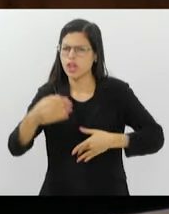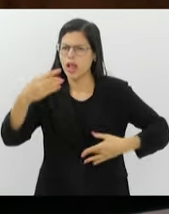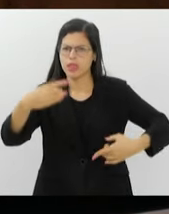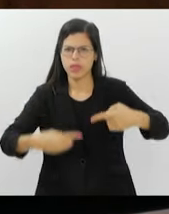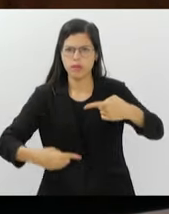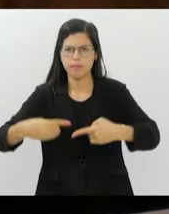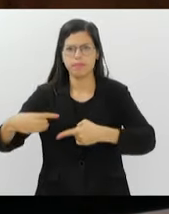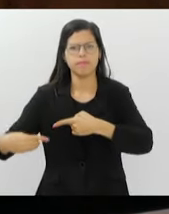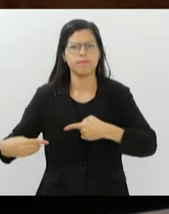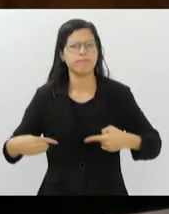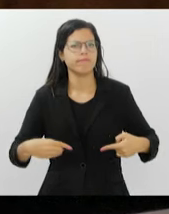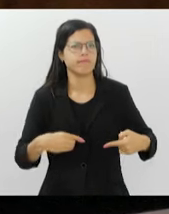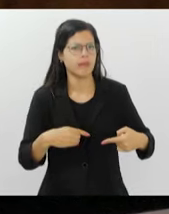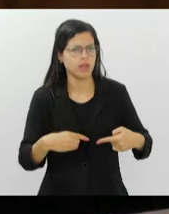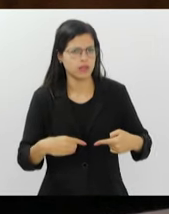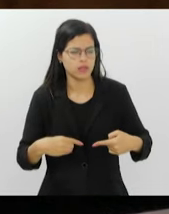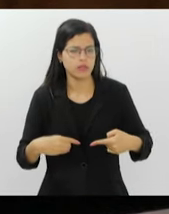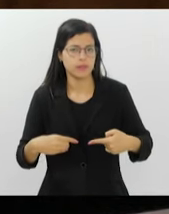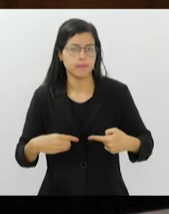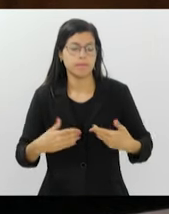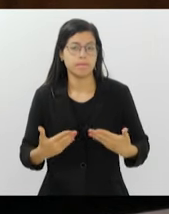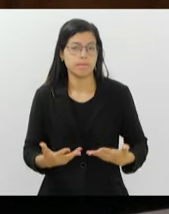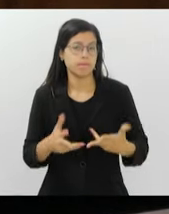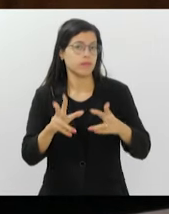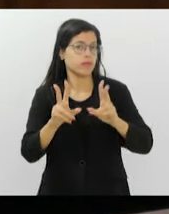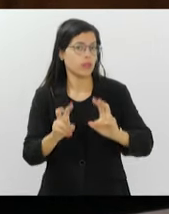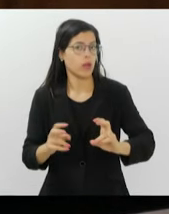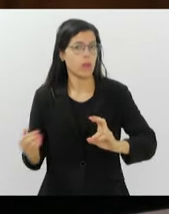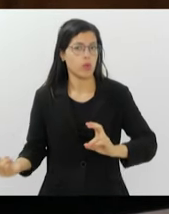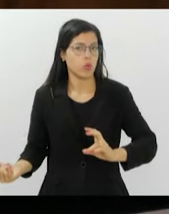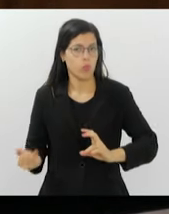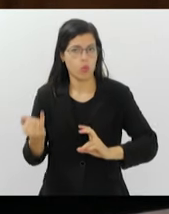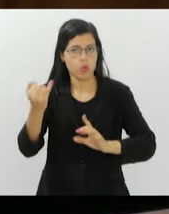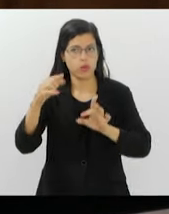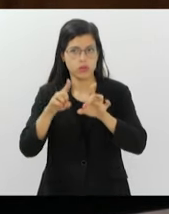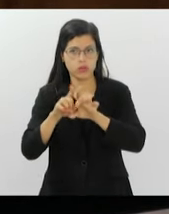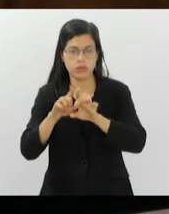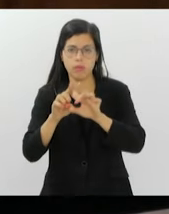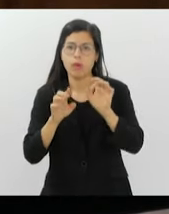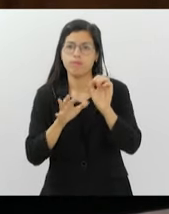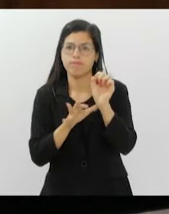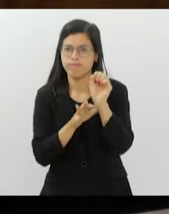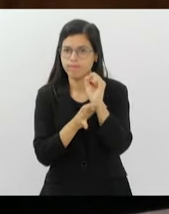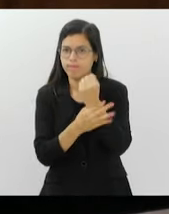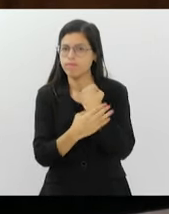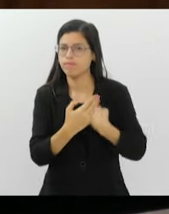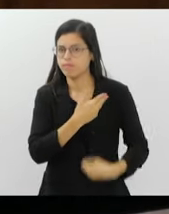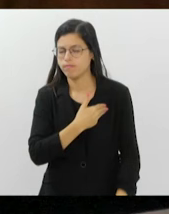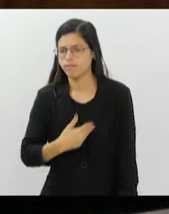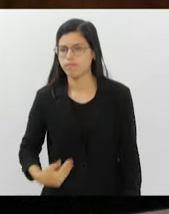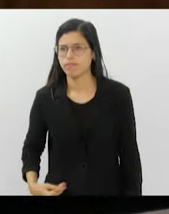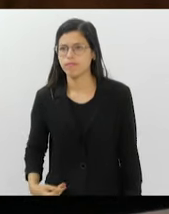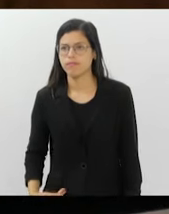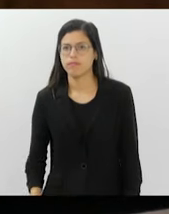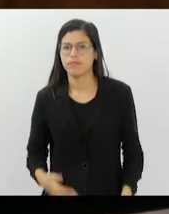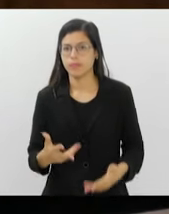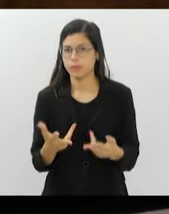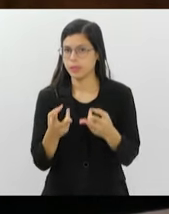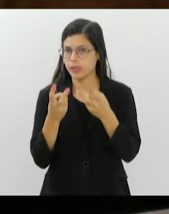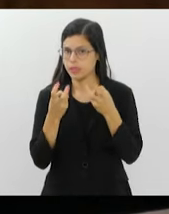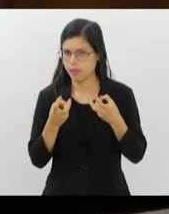mais discutido e é um tema relevante também que é a nossa segurança pública senhora